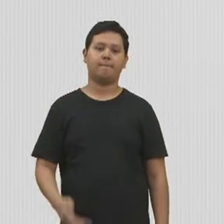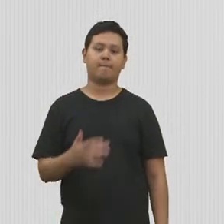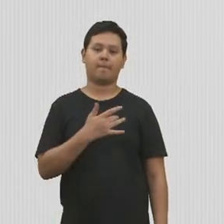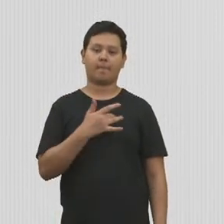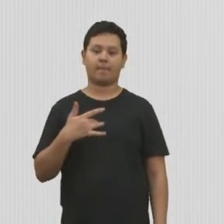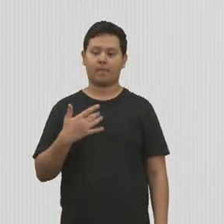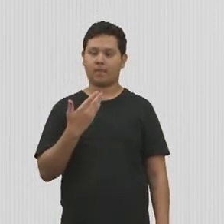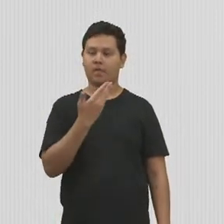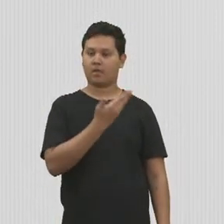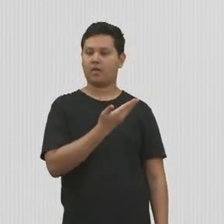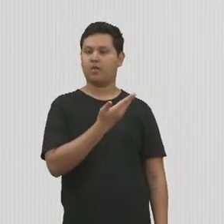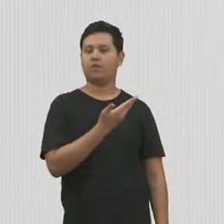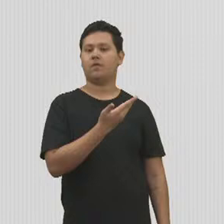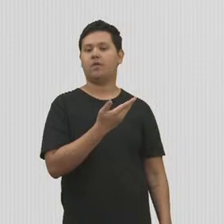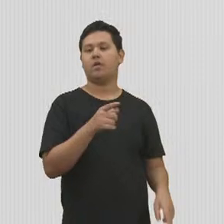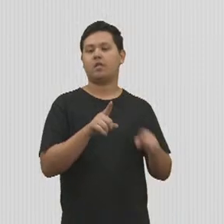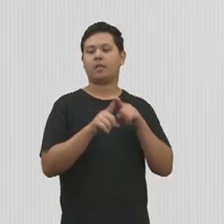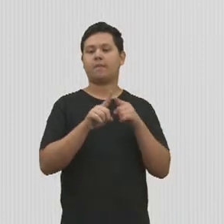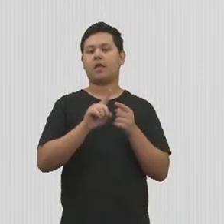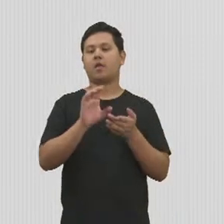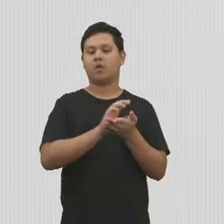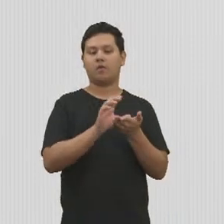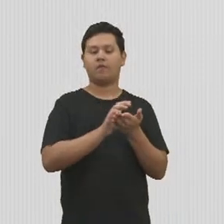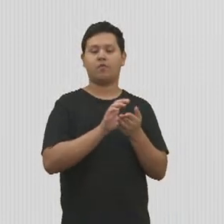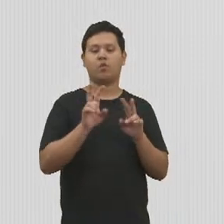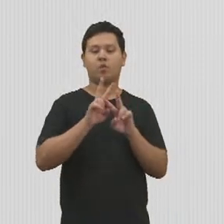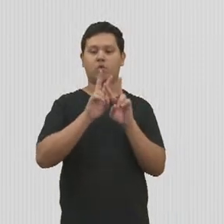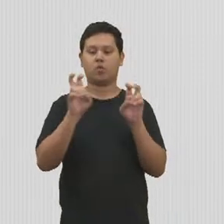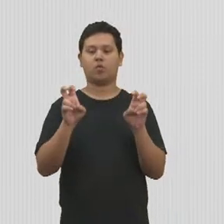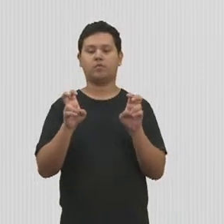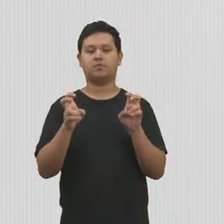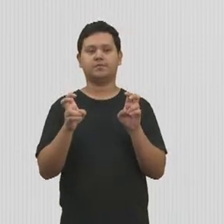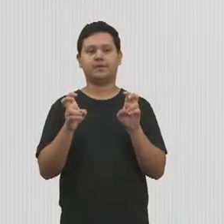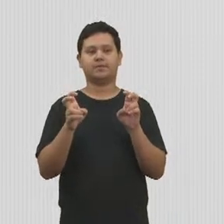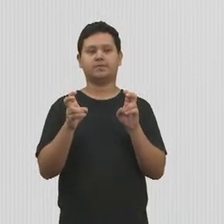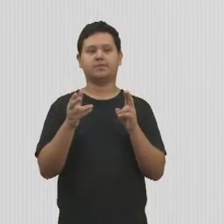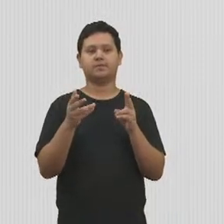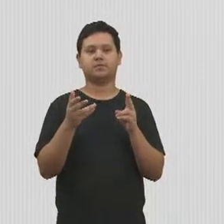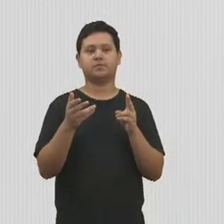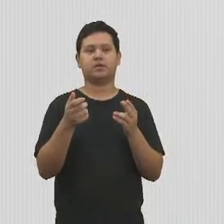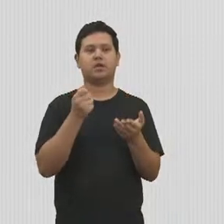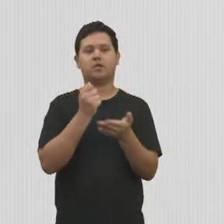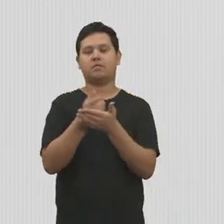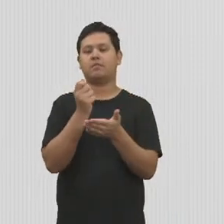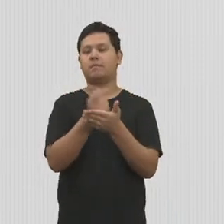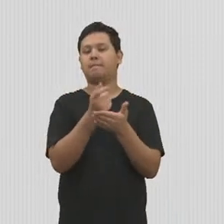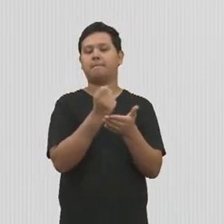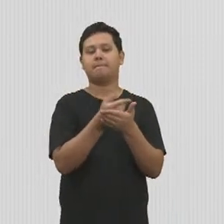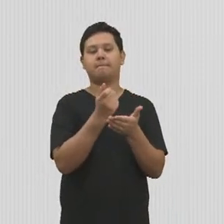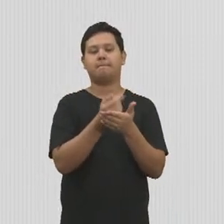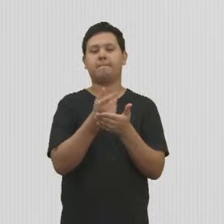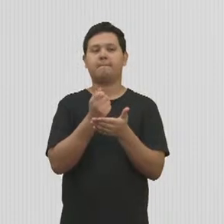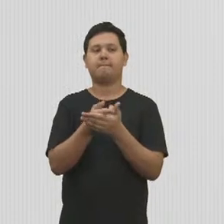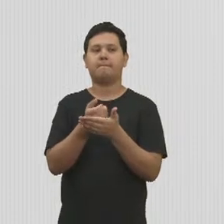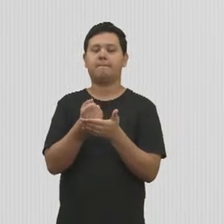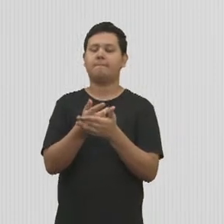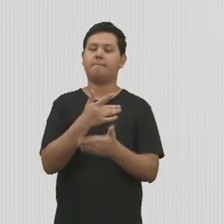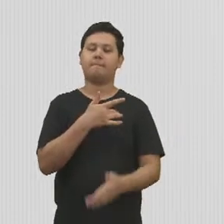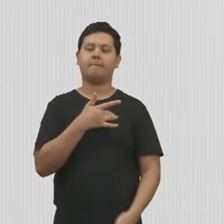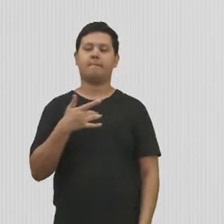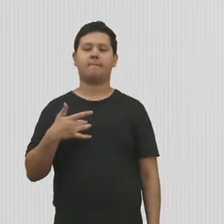Aqui, dado que a gente falou de receita, agora a gente fala das despesas, né, quais que foram as principais despesas frente ao